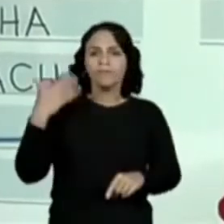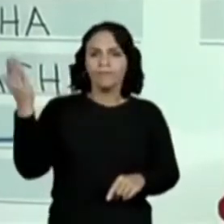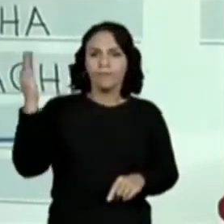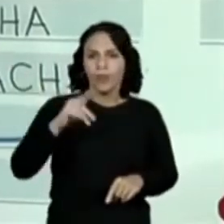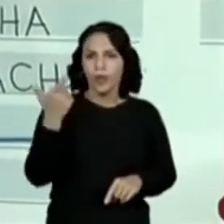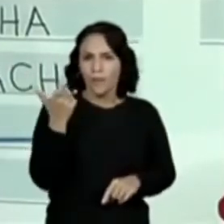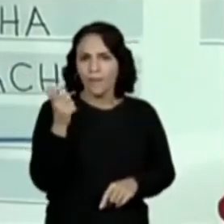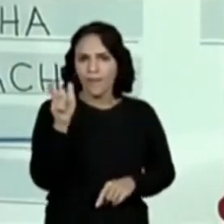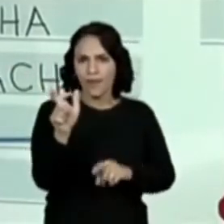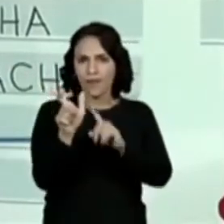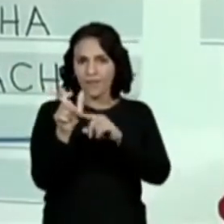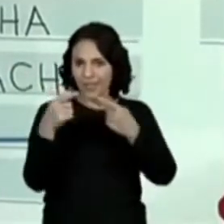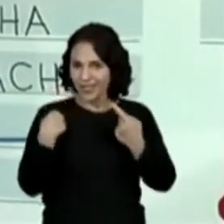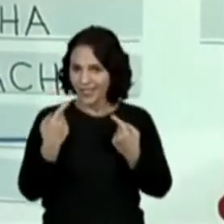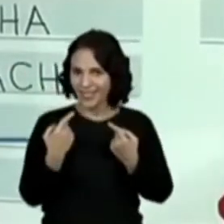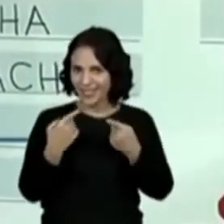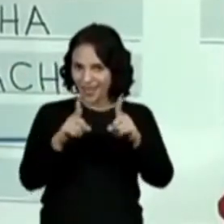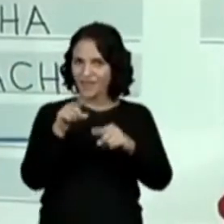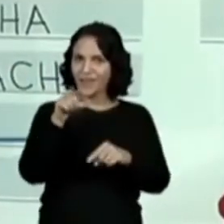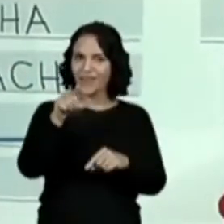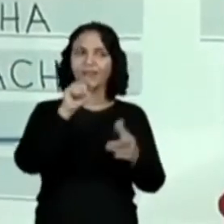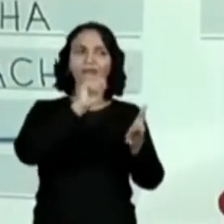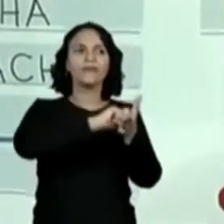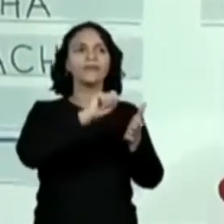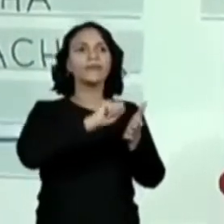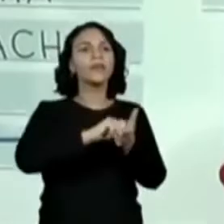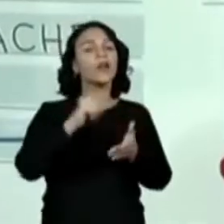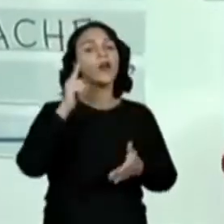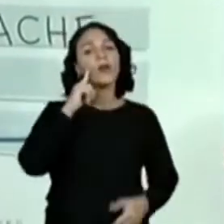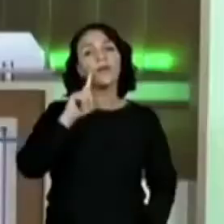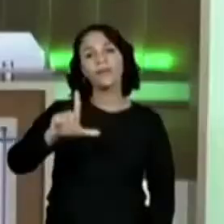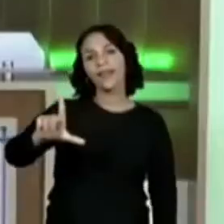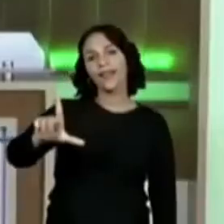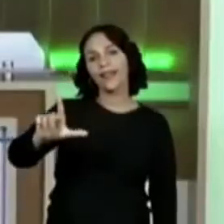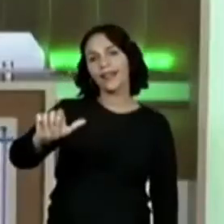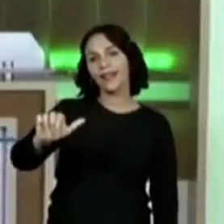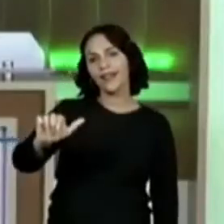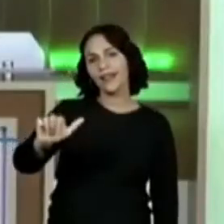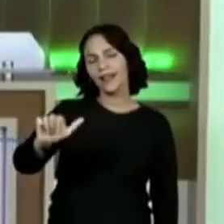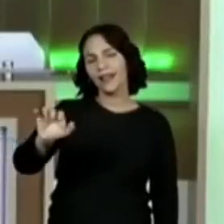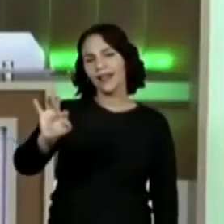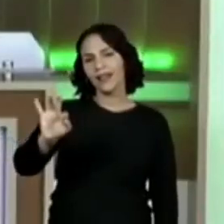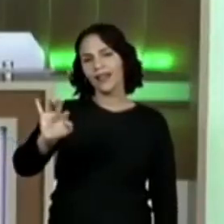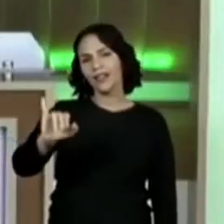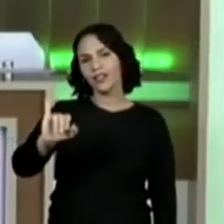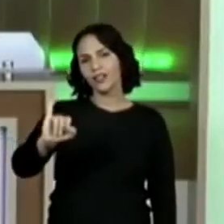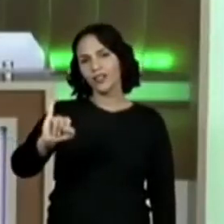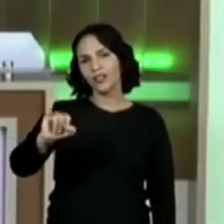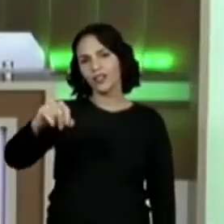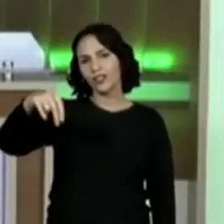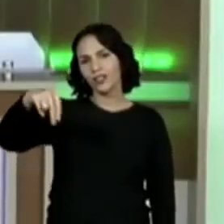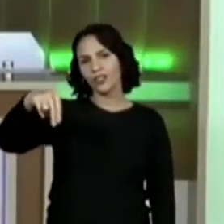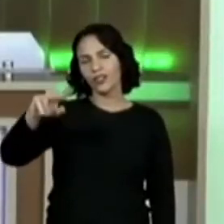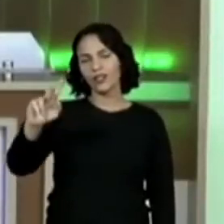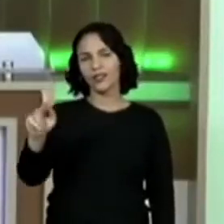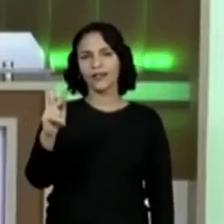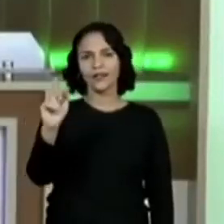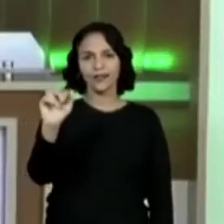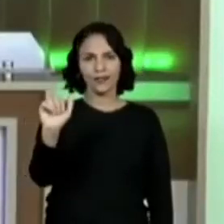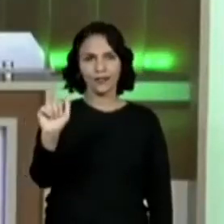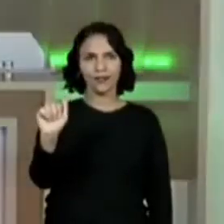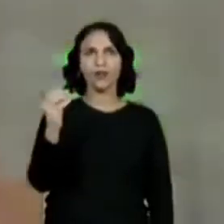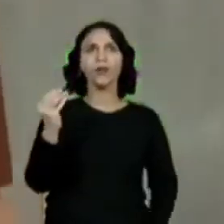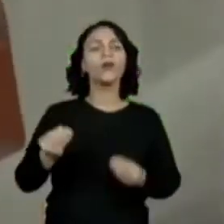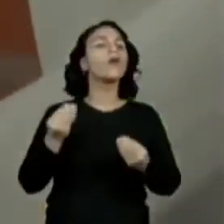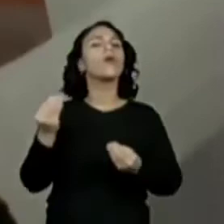palavra que eu vou desafiá-los a escrever, latinhas. Como que eu vou utilizar as latinhas?